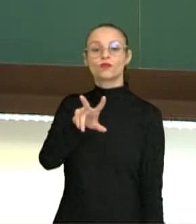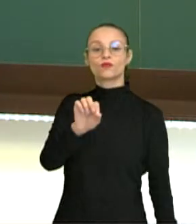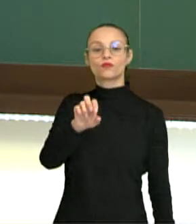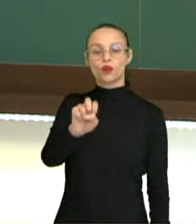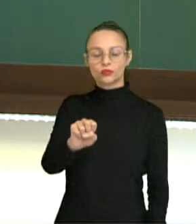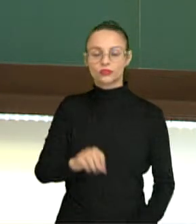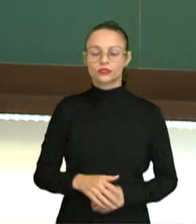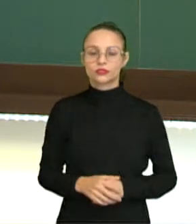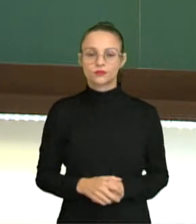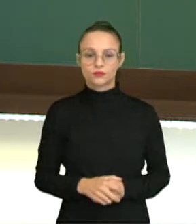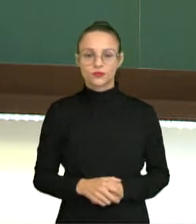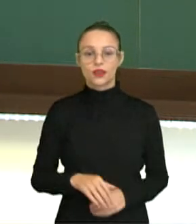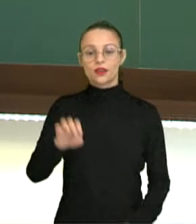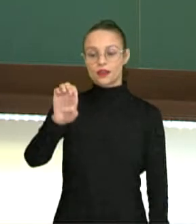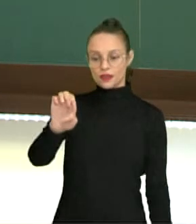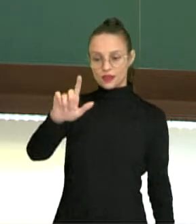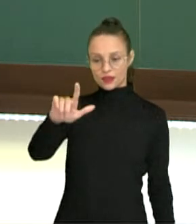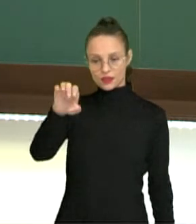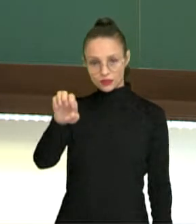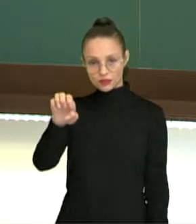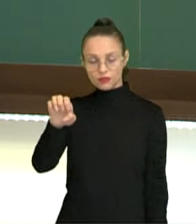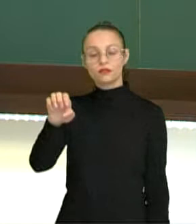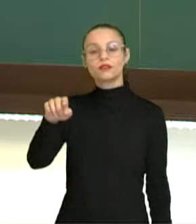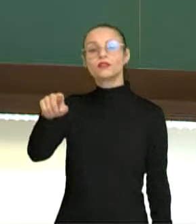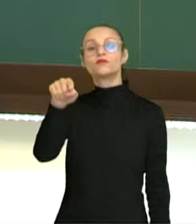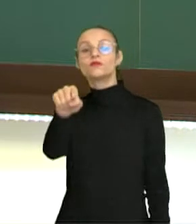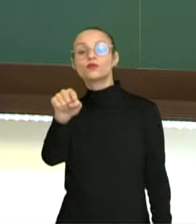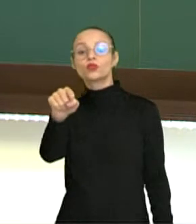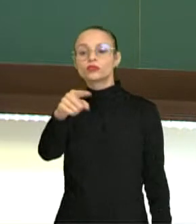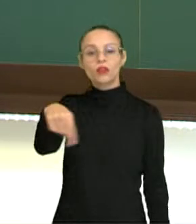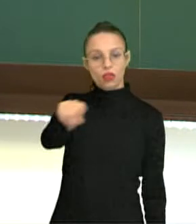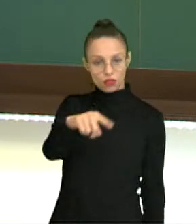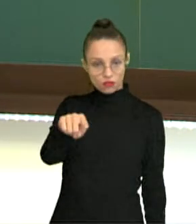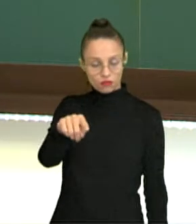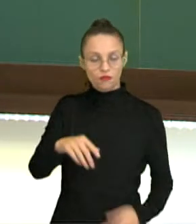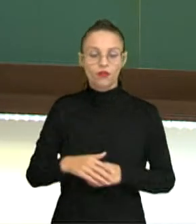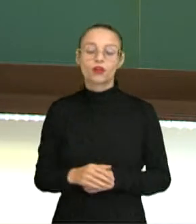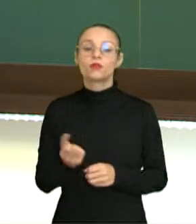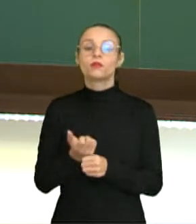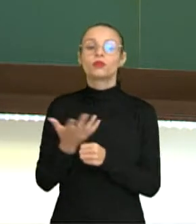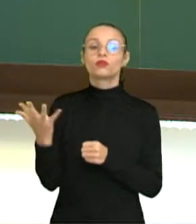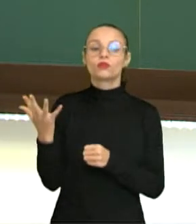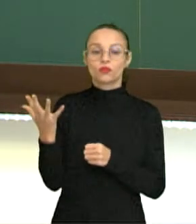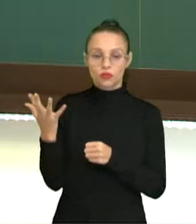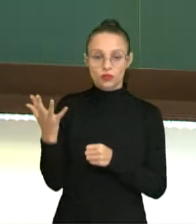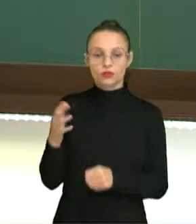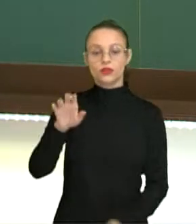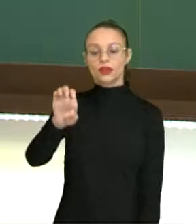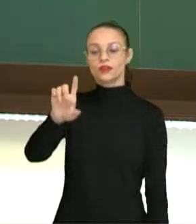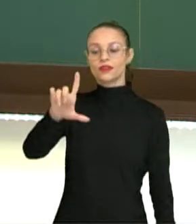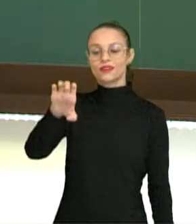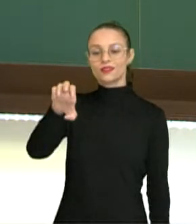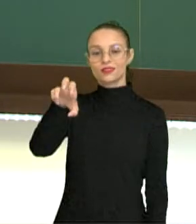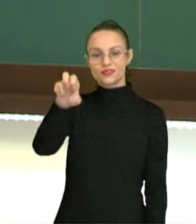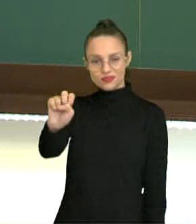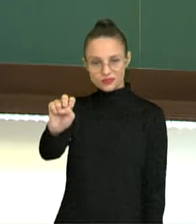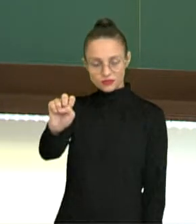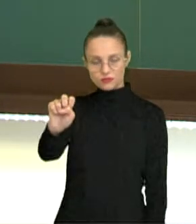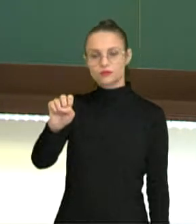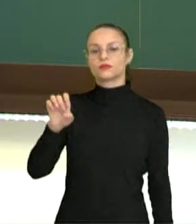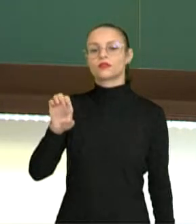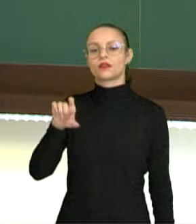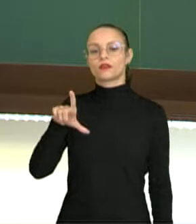Terceira pessoa, ele, ela ou você, em alguns modos. Plural, eles, elas ou